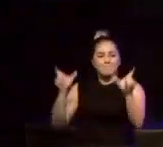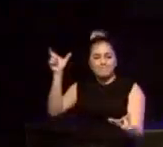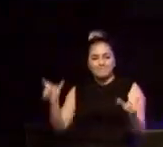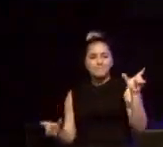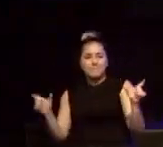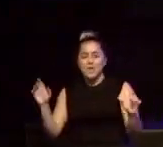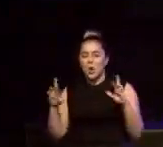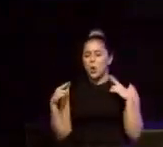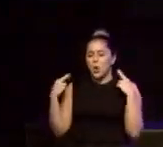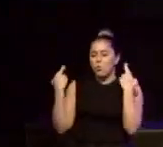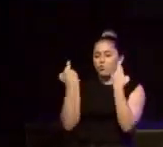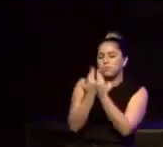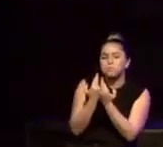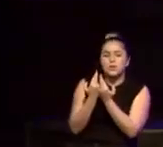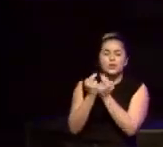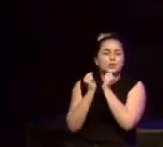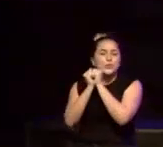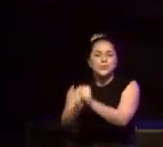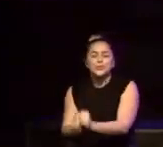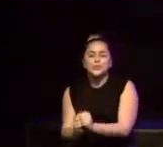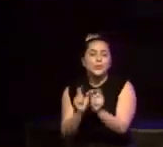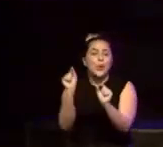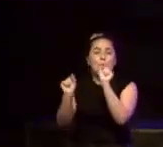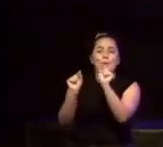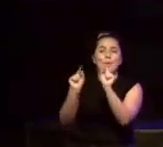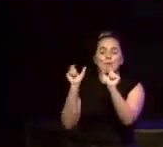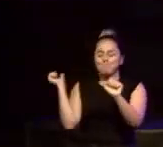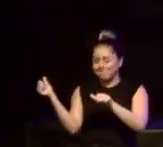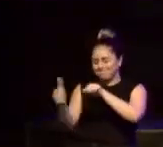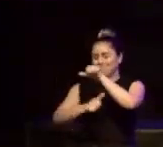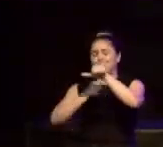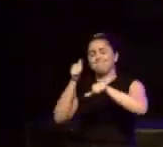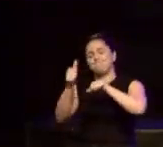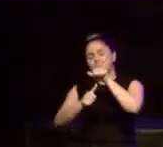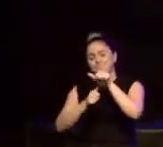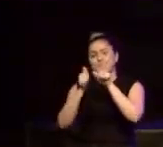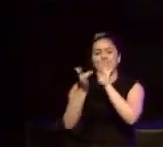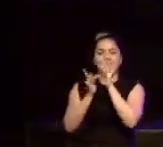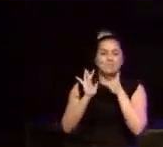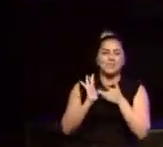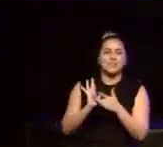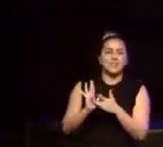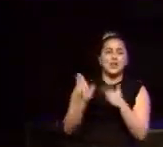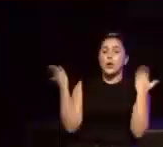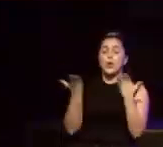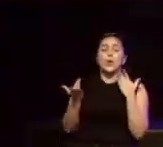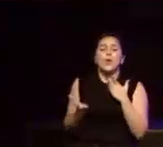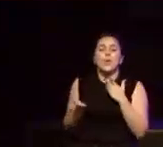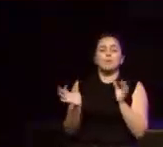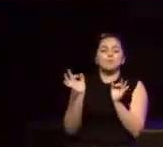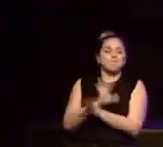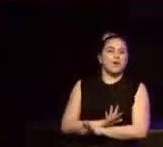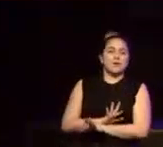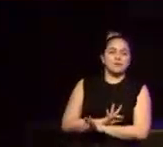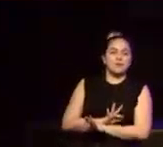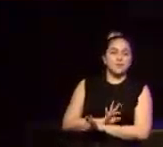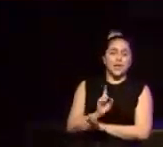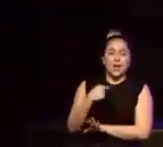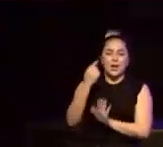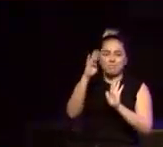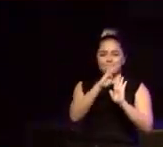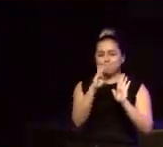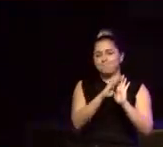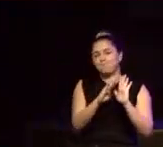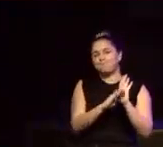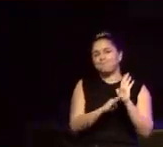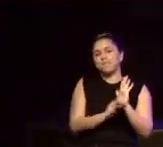reunião, o agrupamento é o agente de transformação de Deus. Então, hoje, só para completar a nossa lista, a